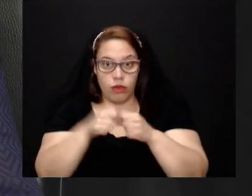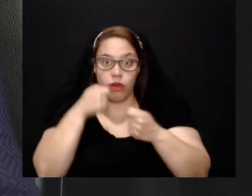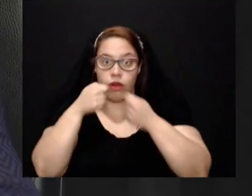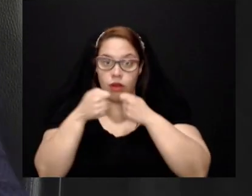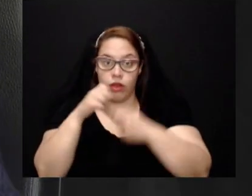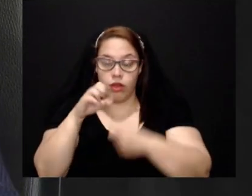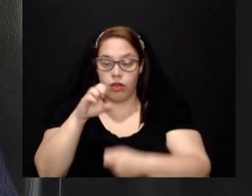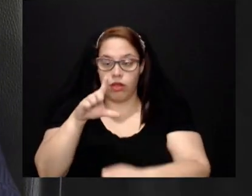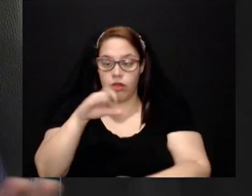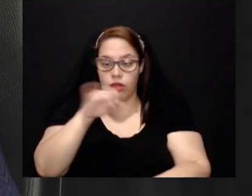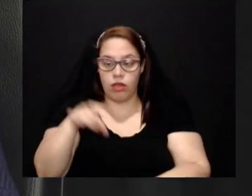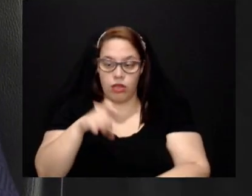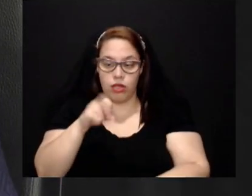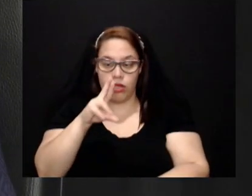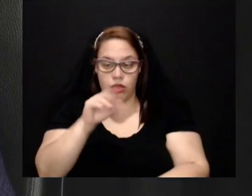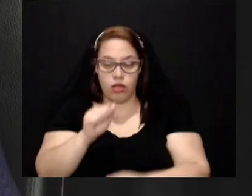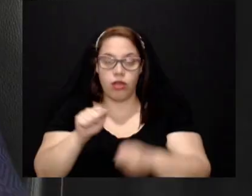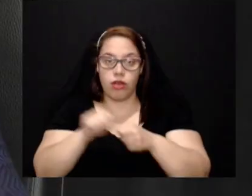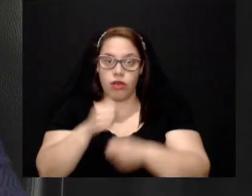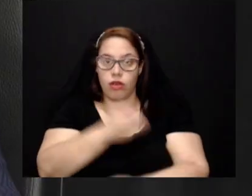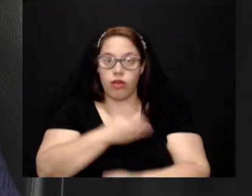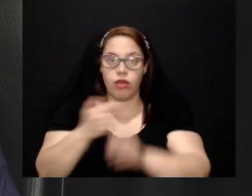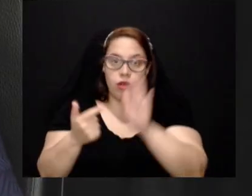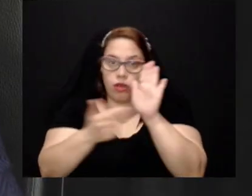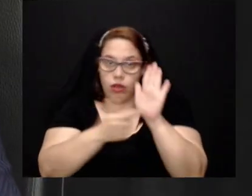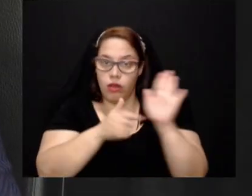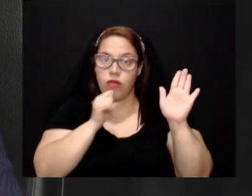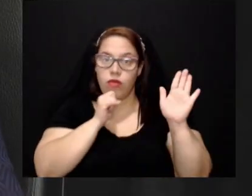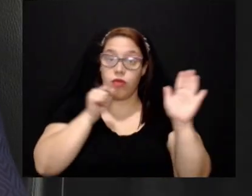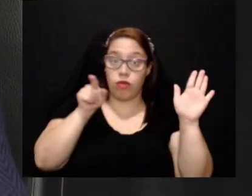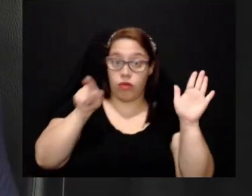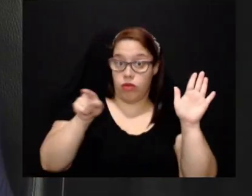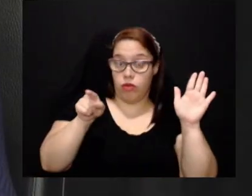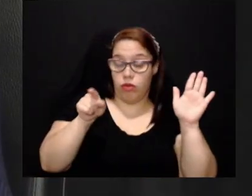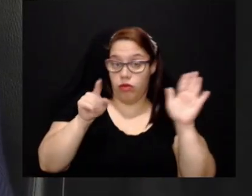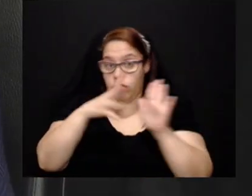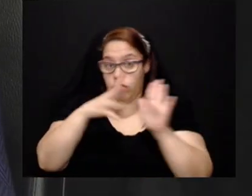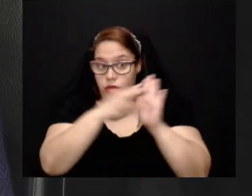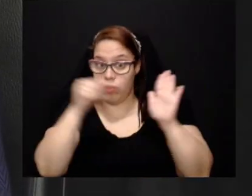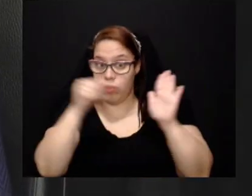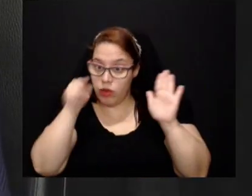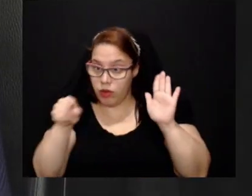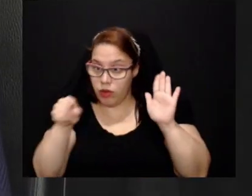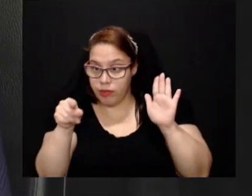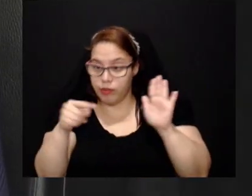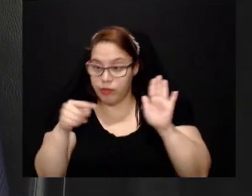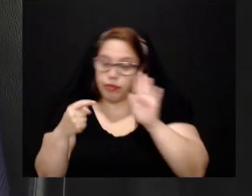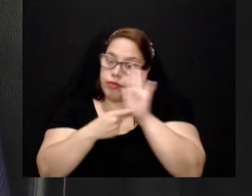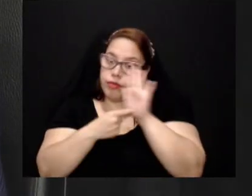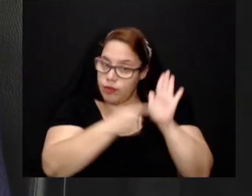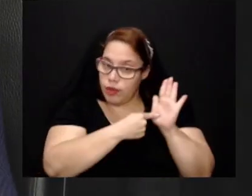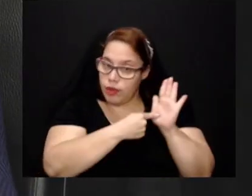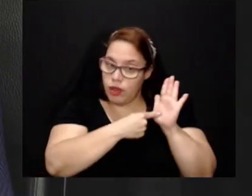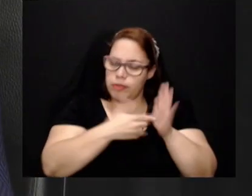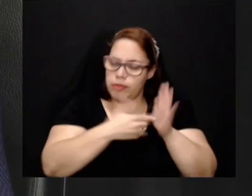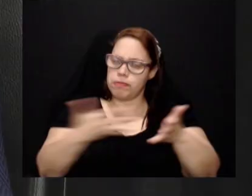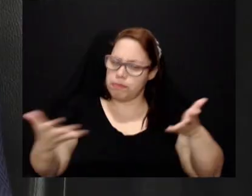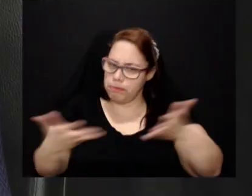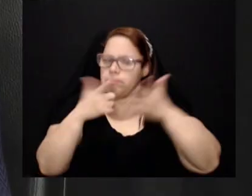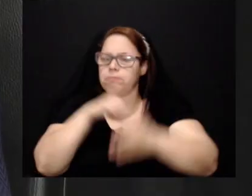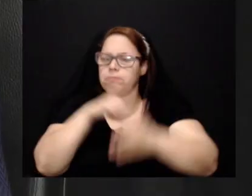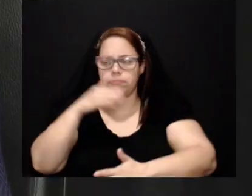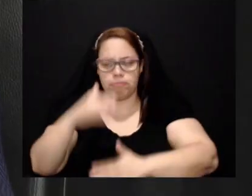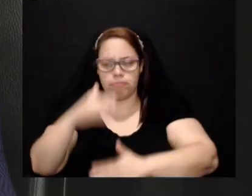colega fez, você mostra o exemplo dela, você mostra o modelo dela, você mostra as iniciativas que ela vem fazendo para